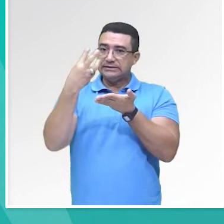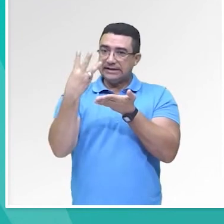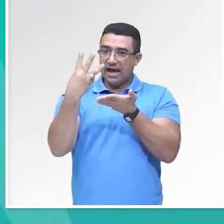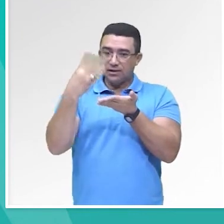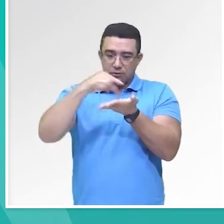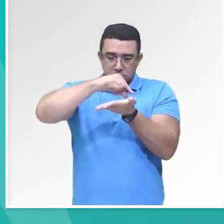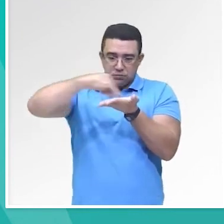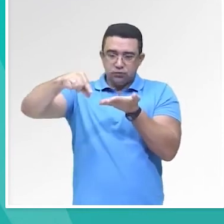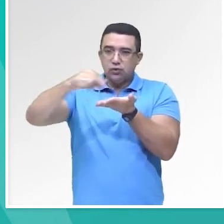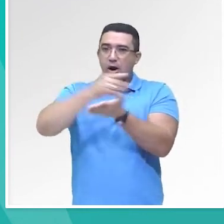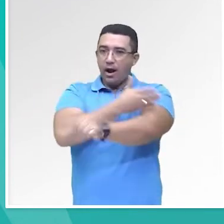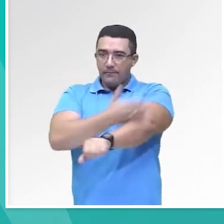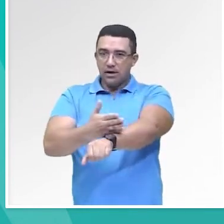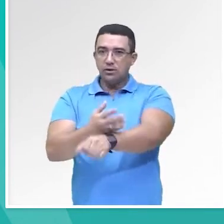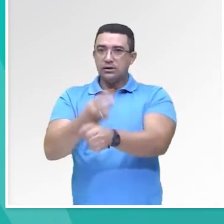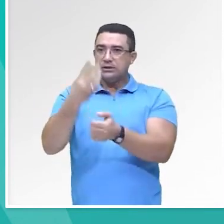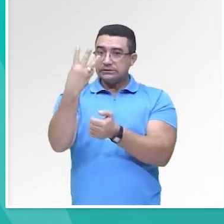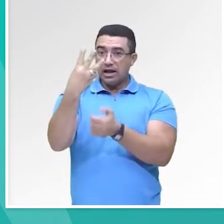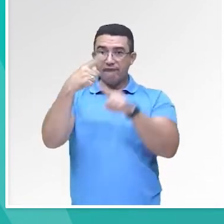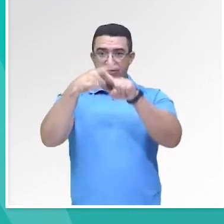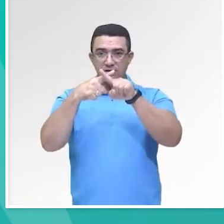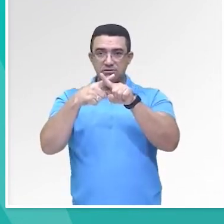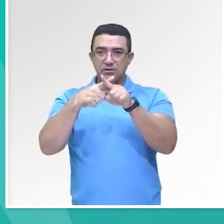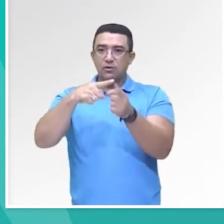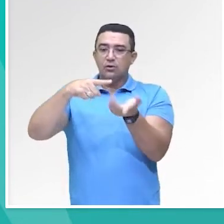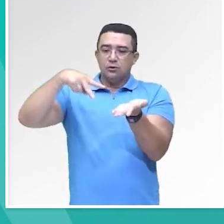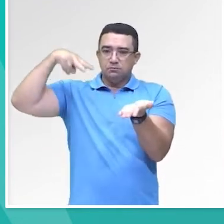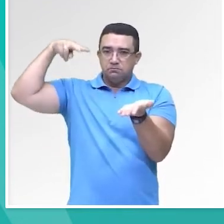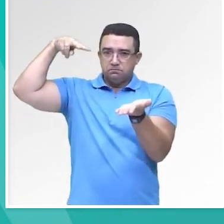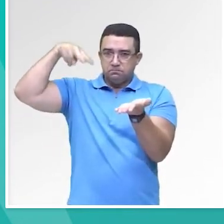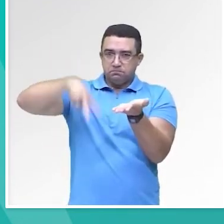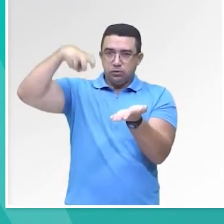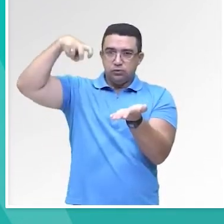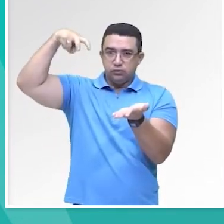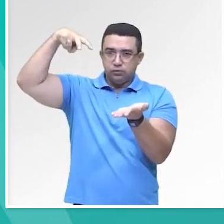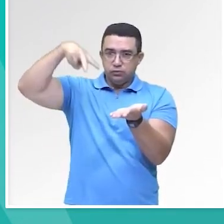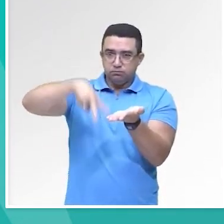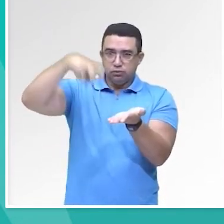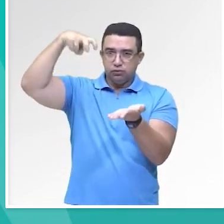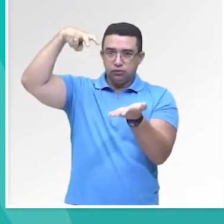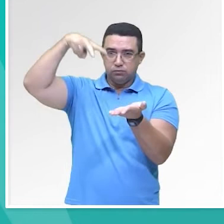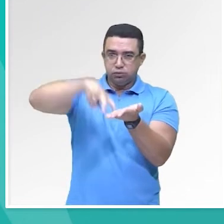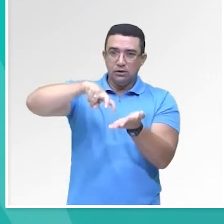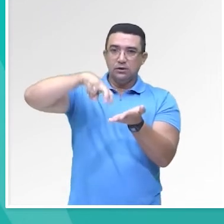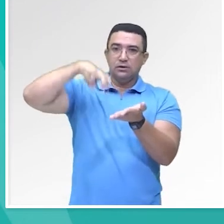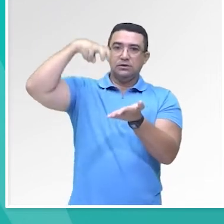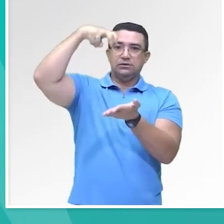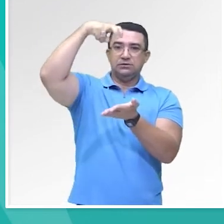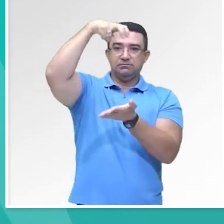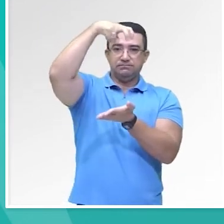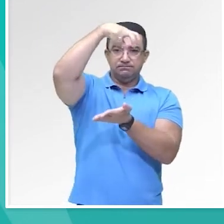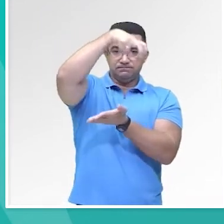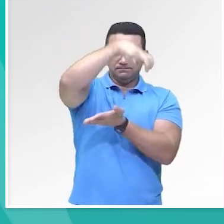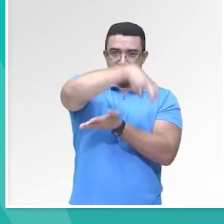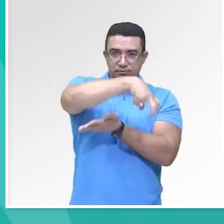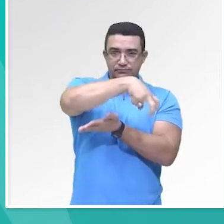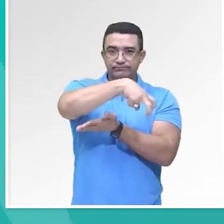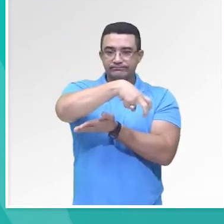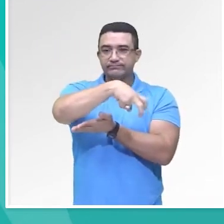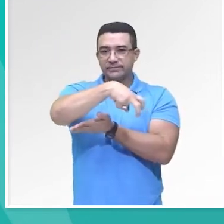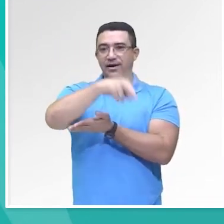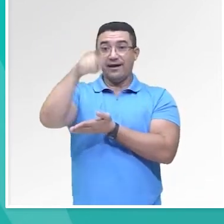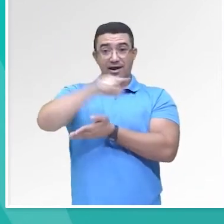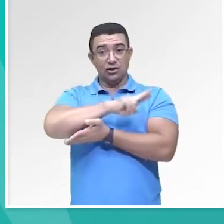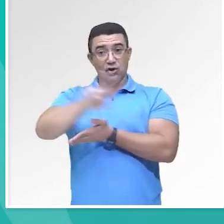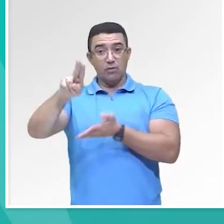última pisada e fazer as passadas, tá certo? Então, olha só, recebe